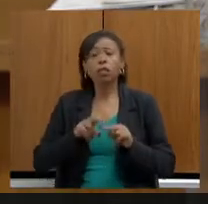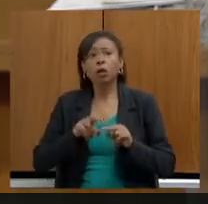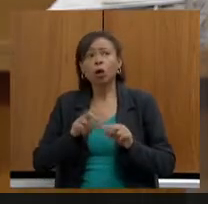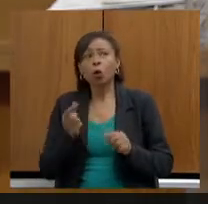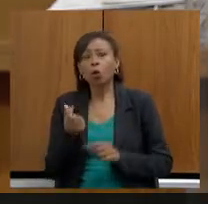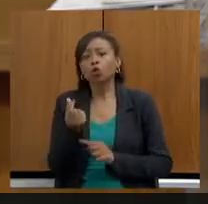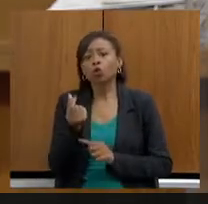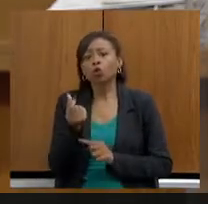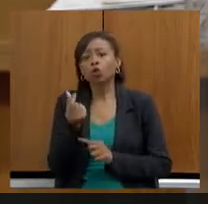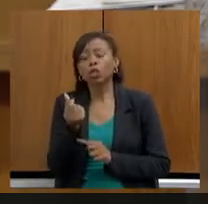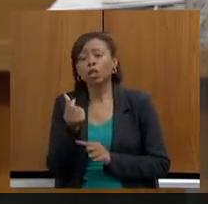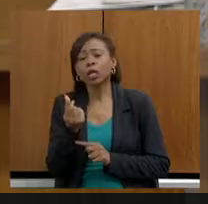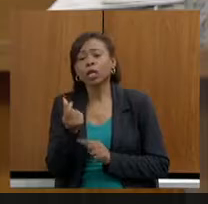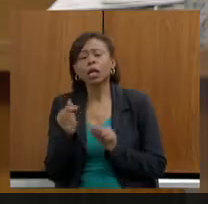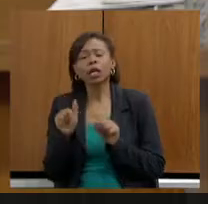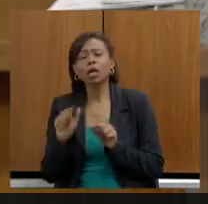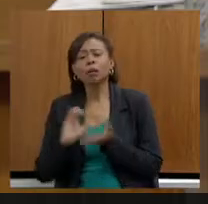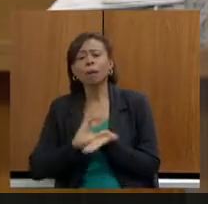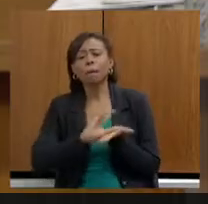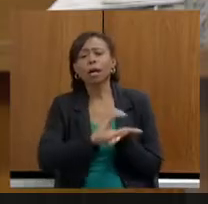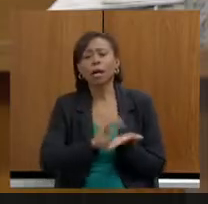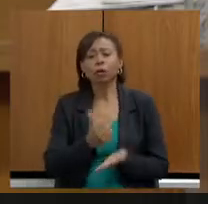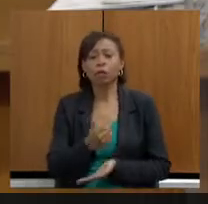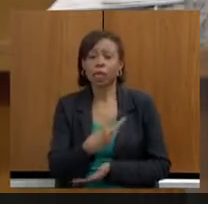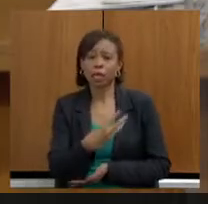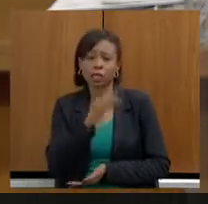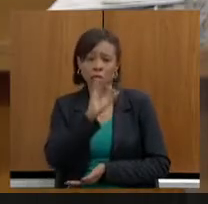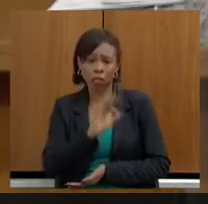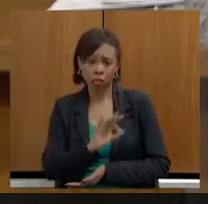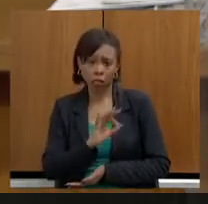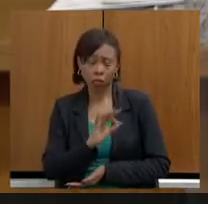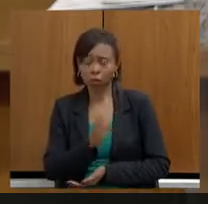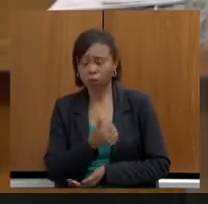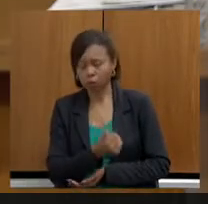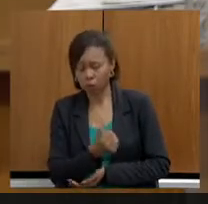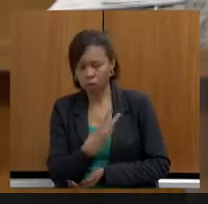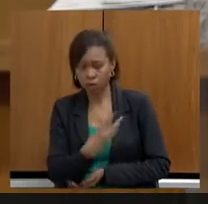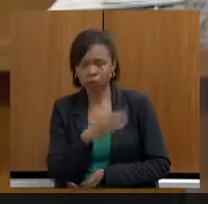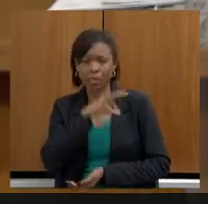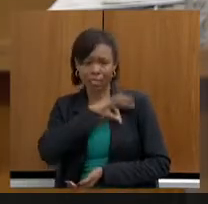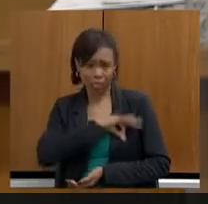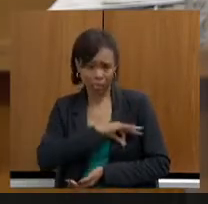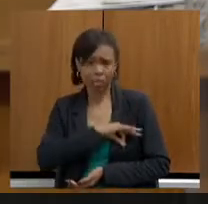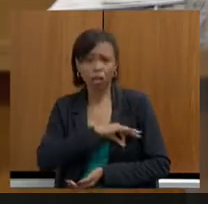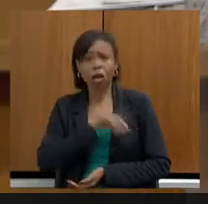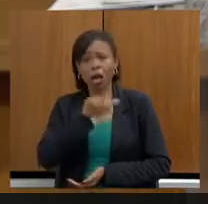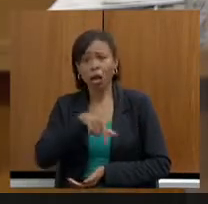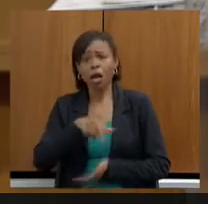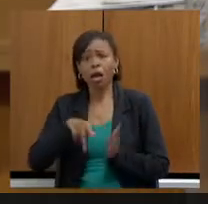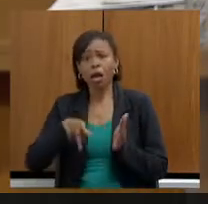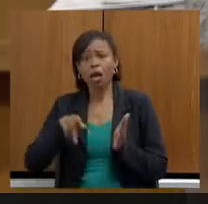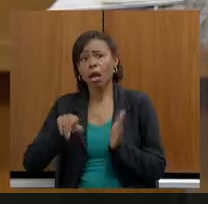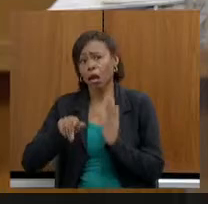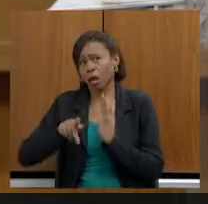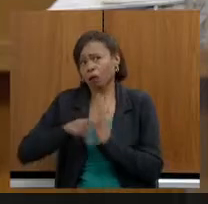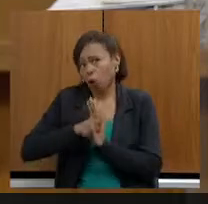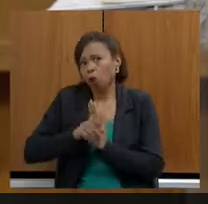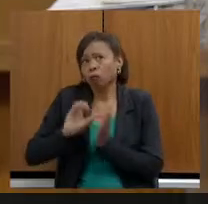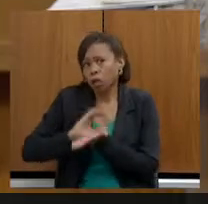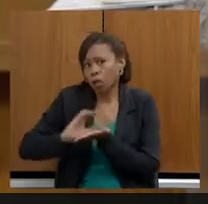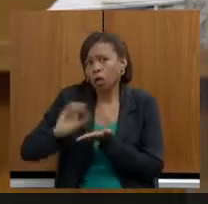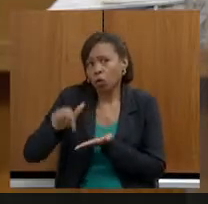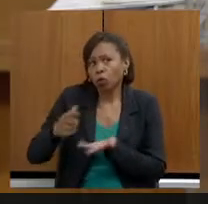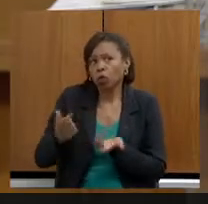dinheiro que vem para pagar o recurso que vem para pagar o 13º ele vem de um recurso que eu preciso ter para que eu consigo a pagar o décimo terceiro né